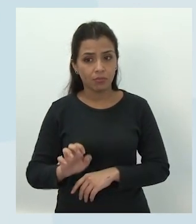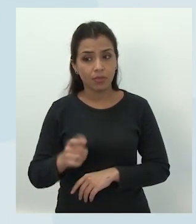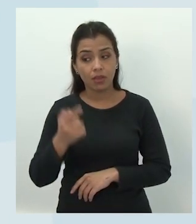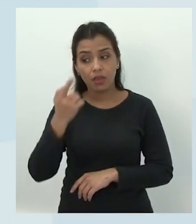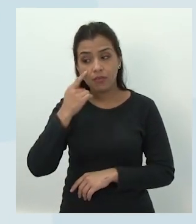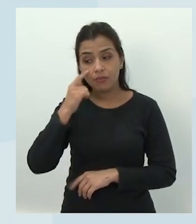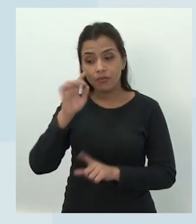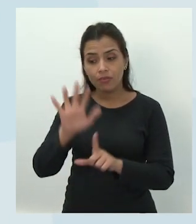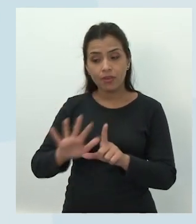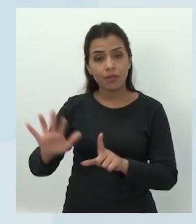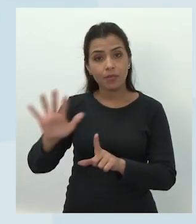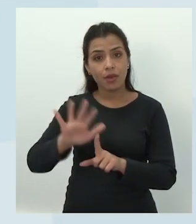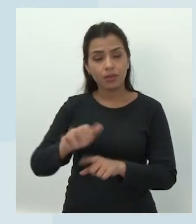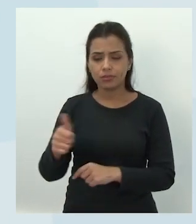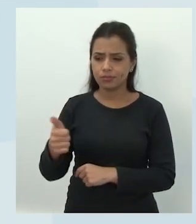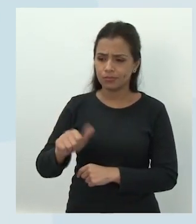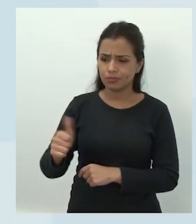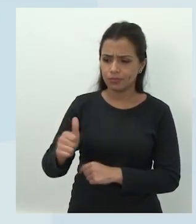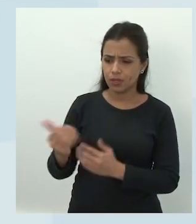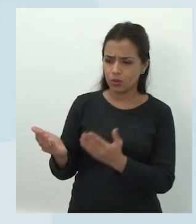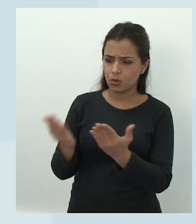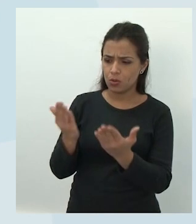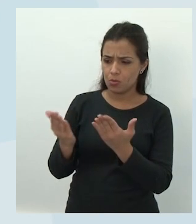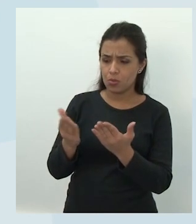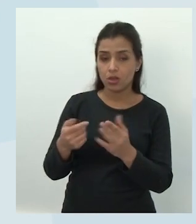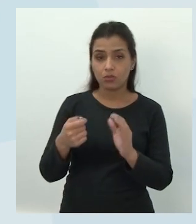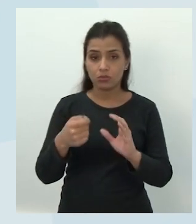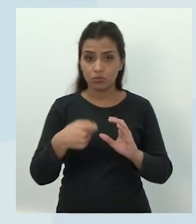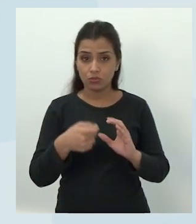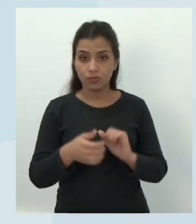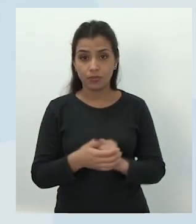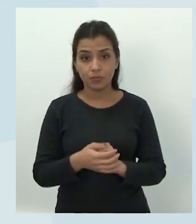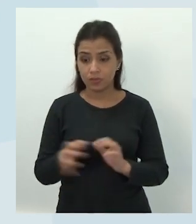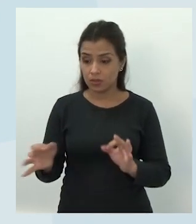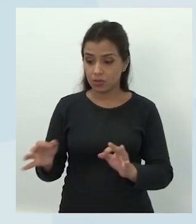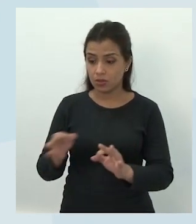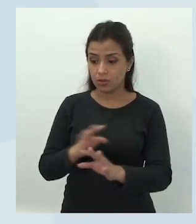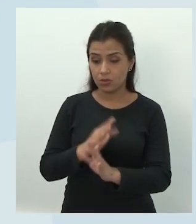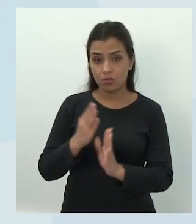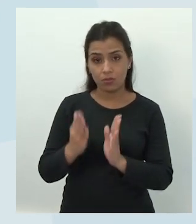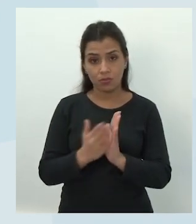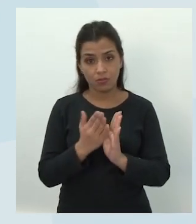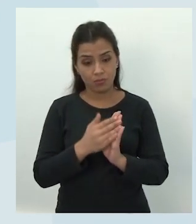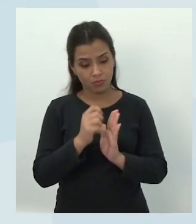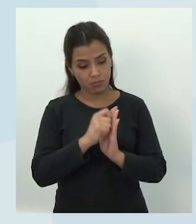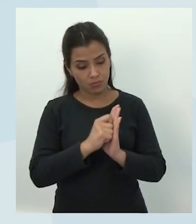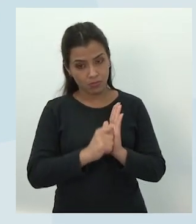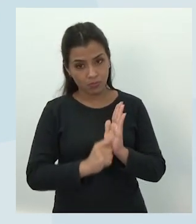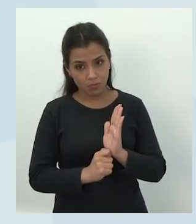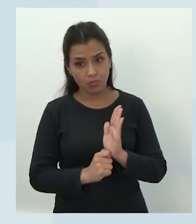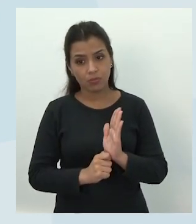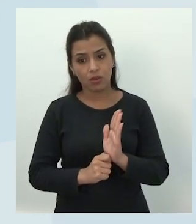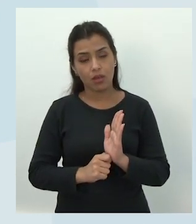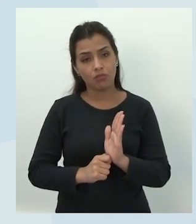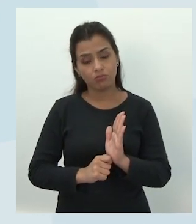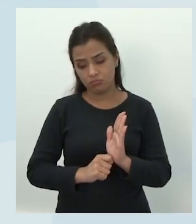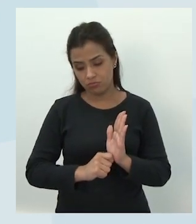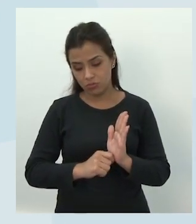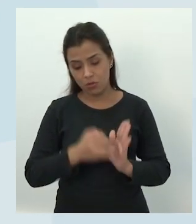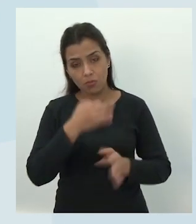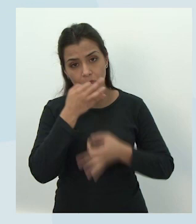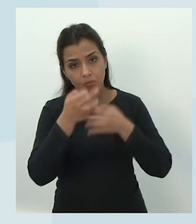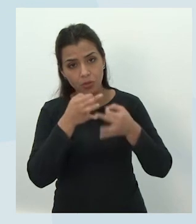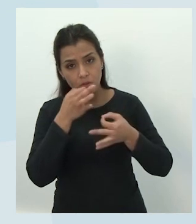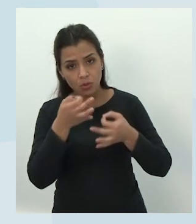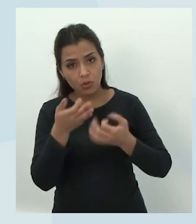realize uma análise comparativa entre os vídeos indicados. Finalize registrando no caderno de vocês suas considerações dos pontos que